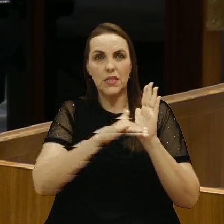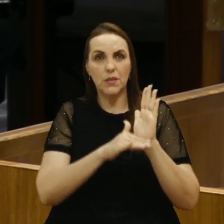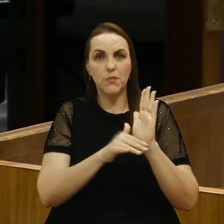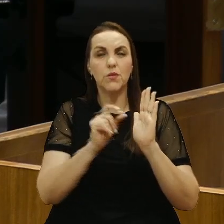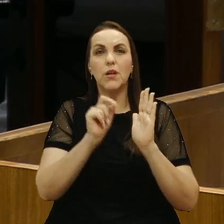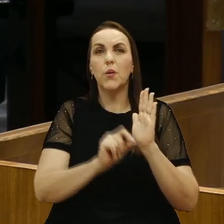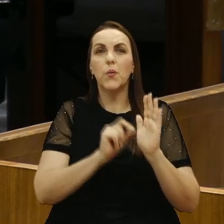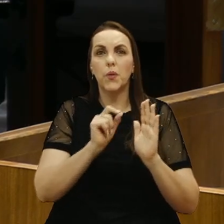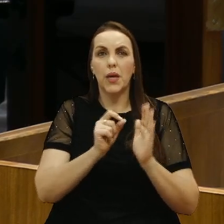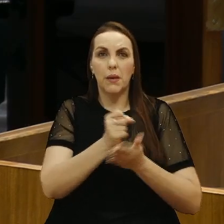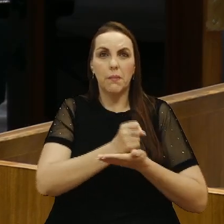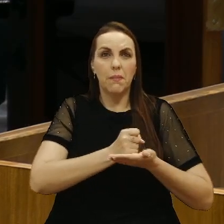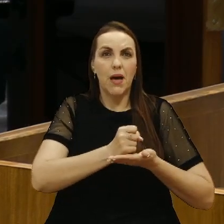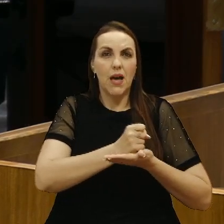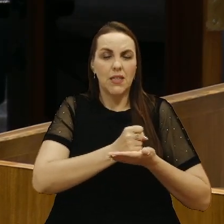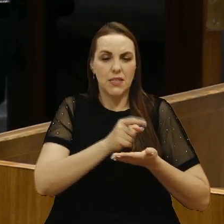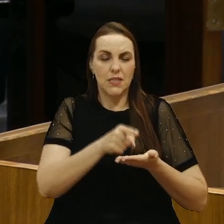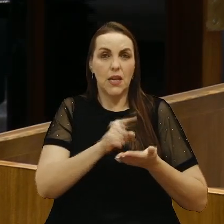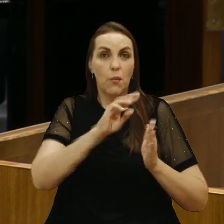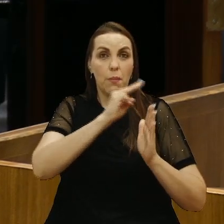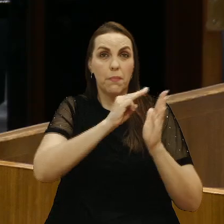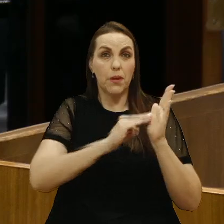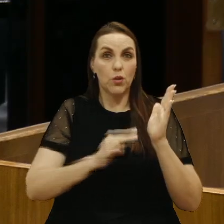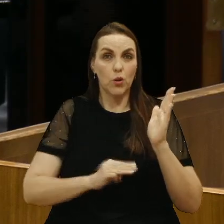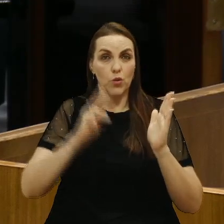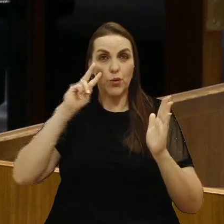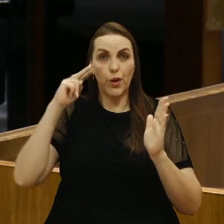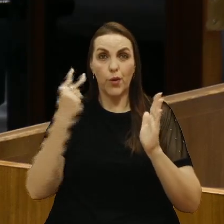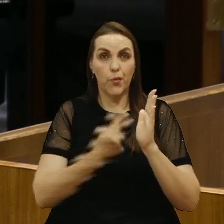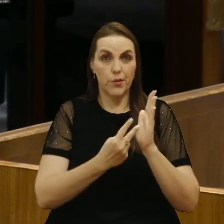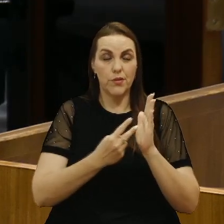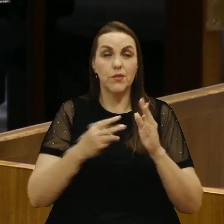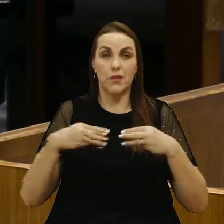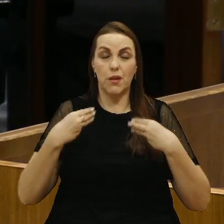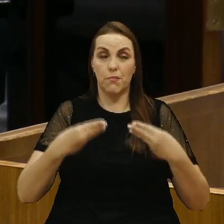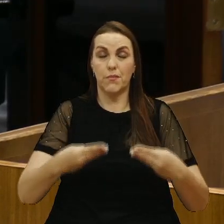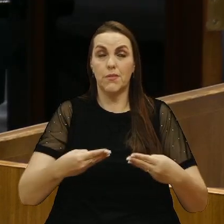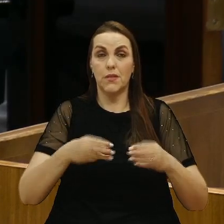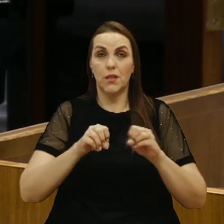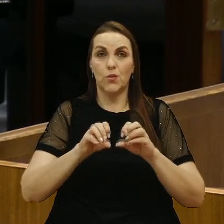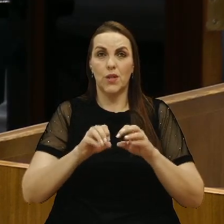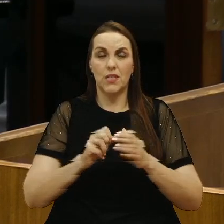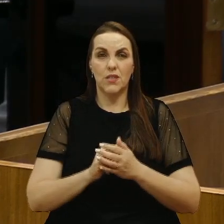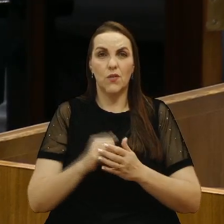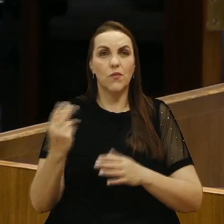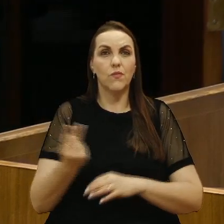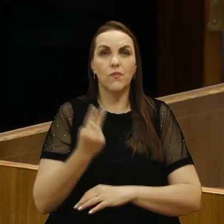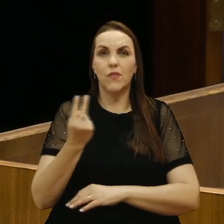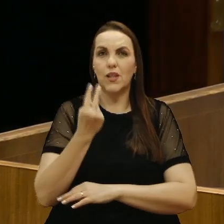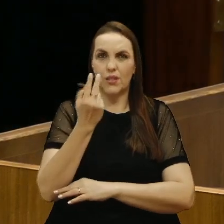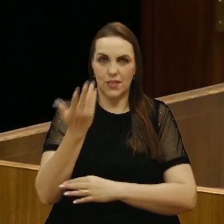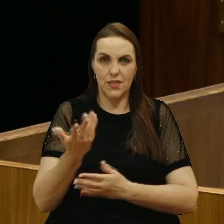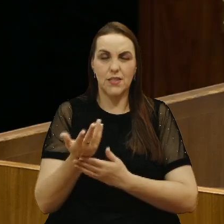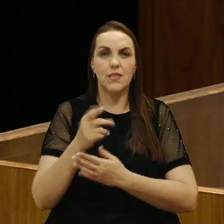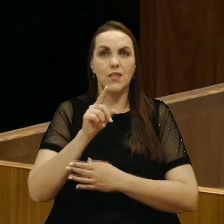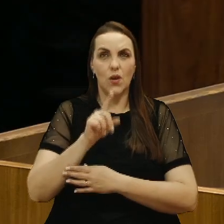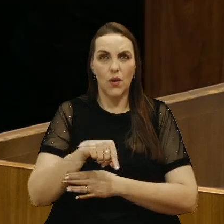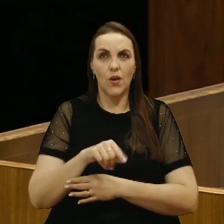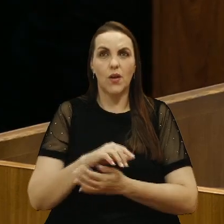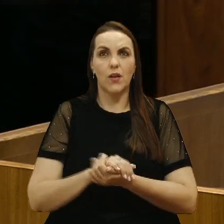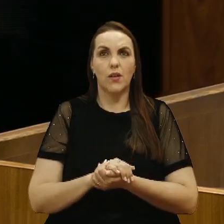uma metodologia reconhecida pelo Ministério da Educação que valoriza a